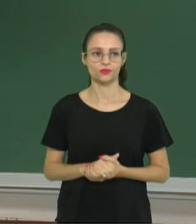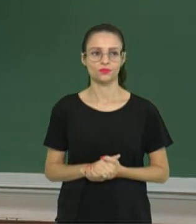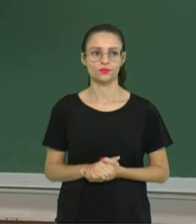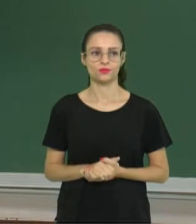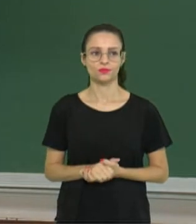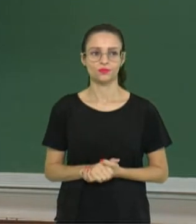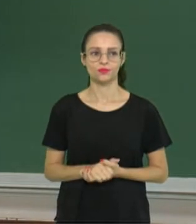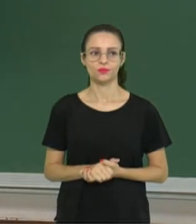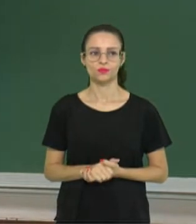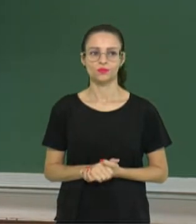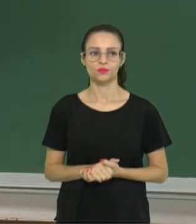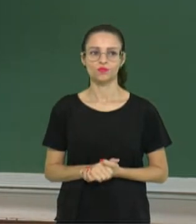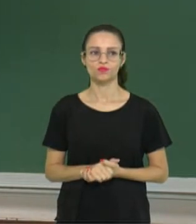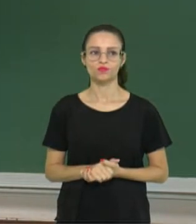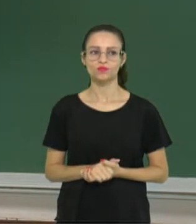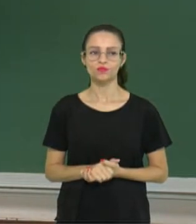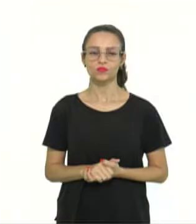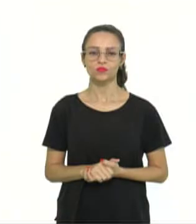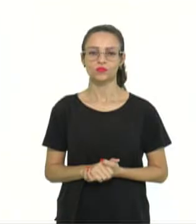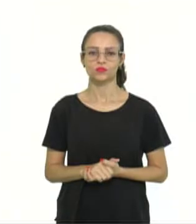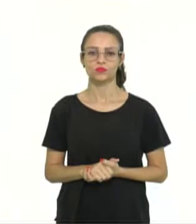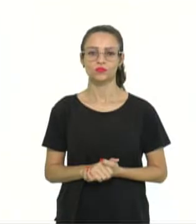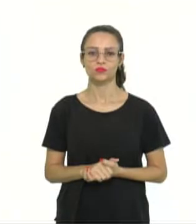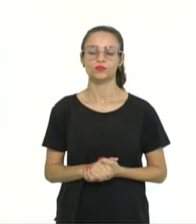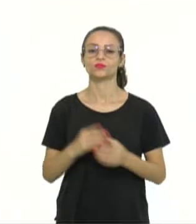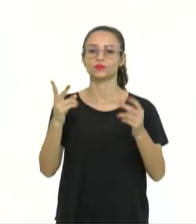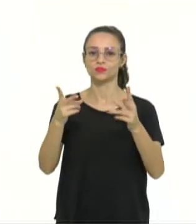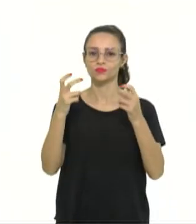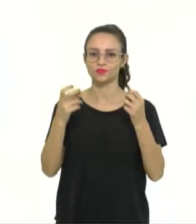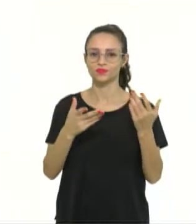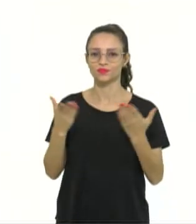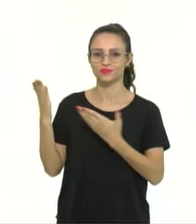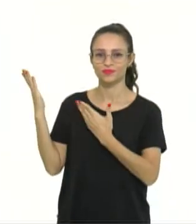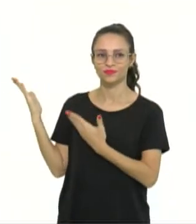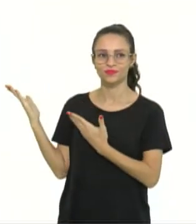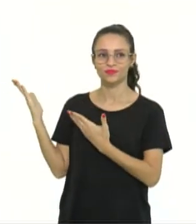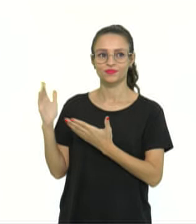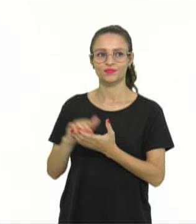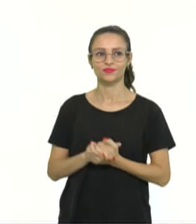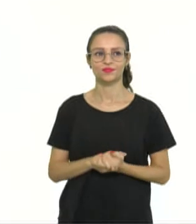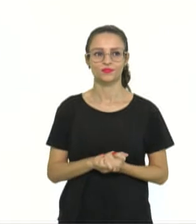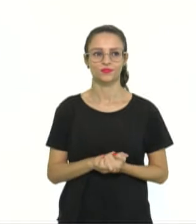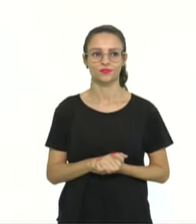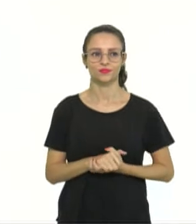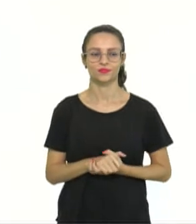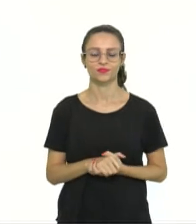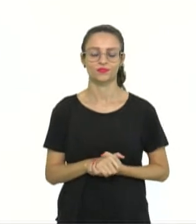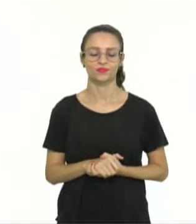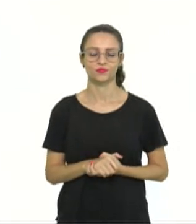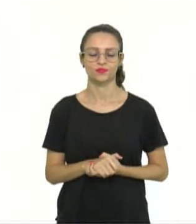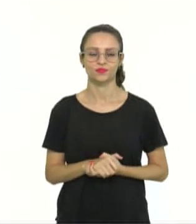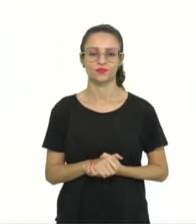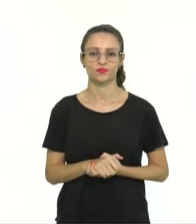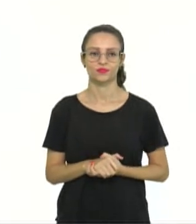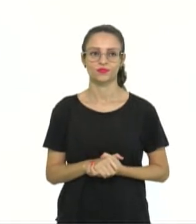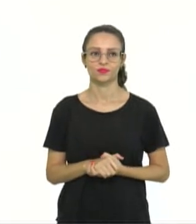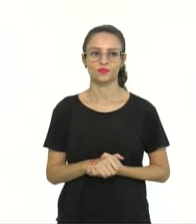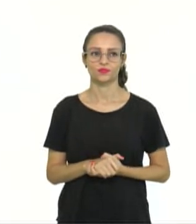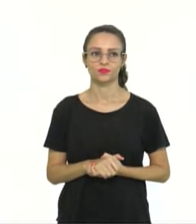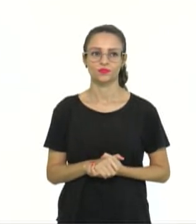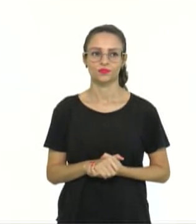What time is it? It's a quiz time. Observem que o nosso Yoda diz ali, impossible to see the future